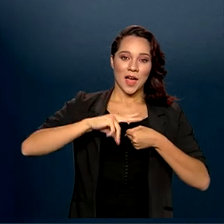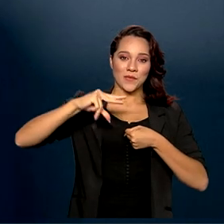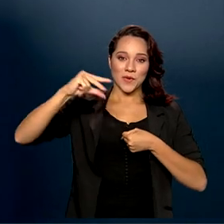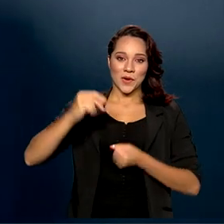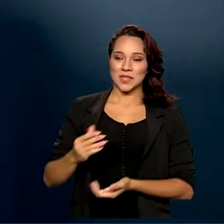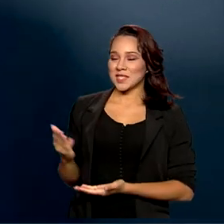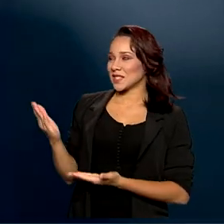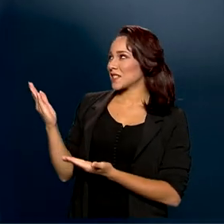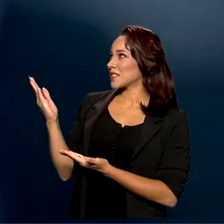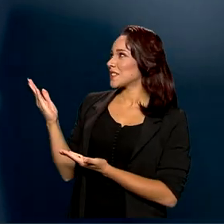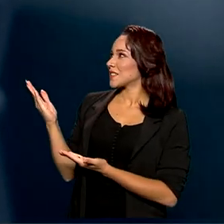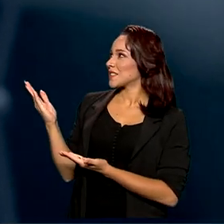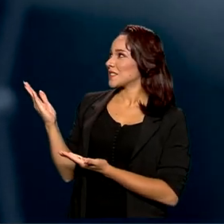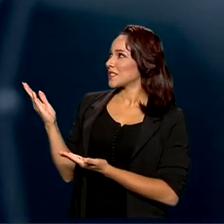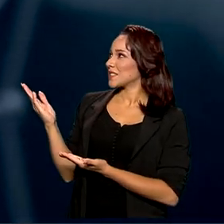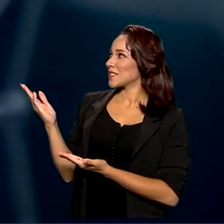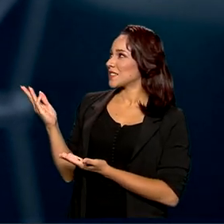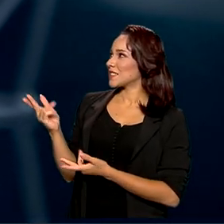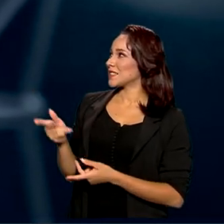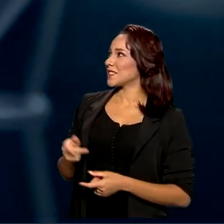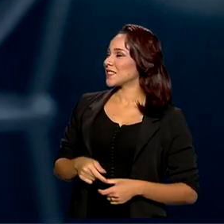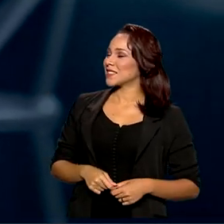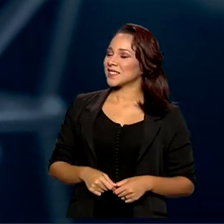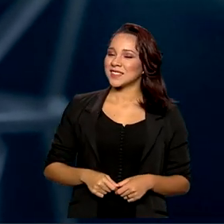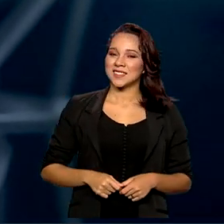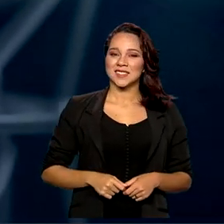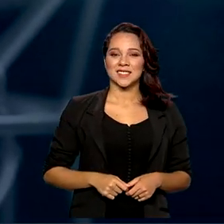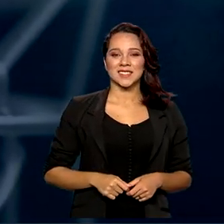a Voz do Brasil.